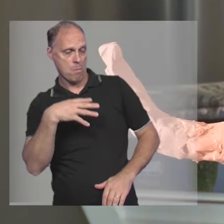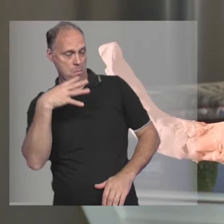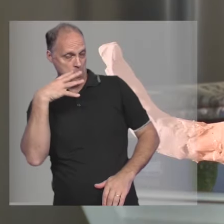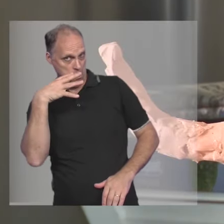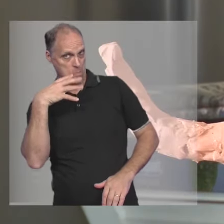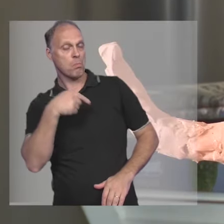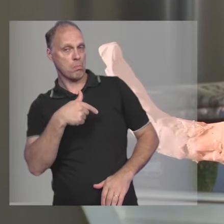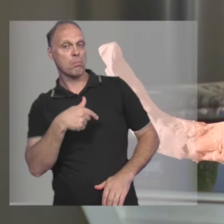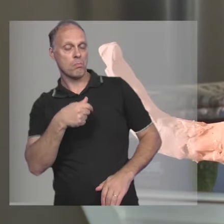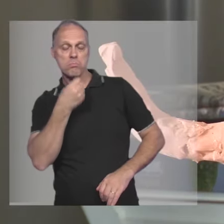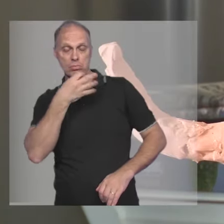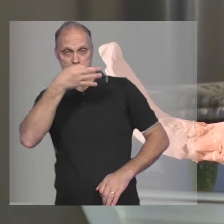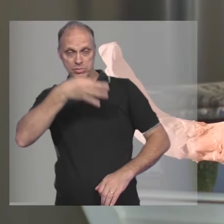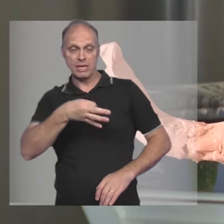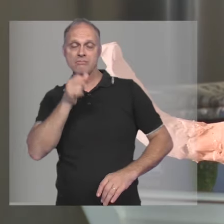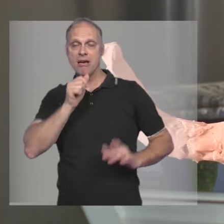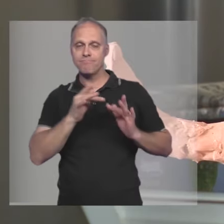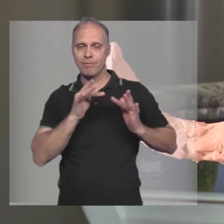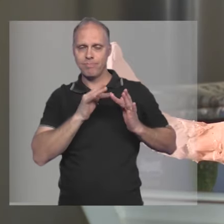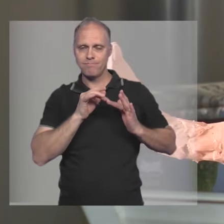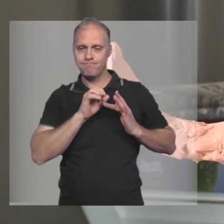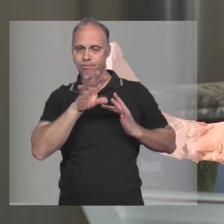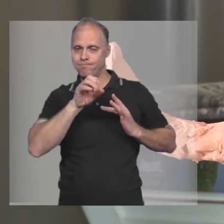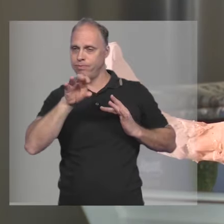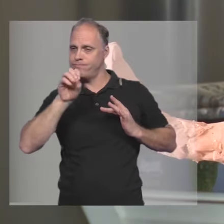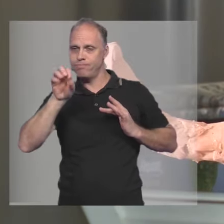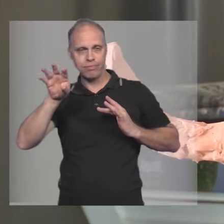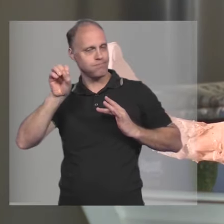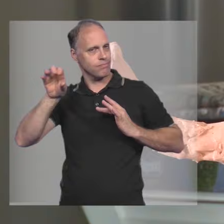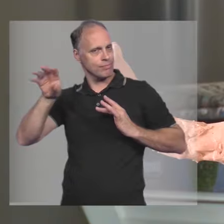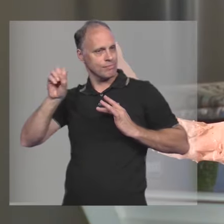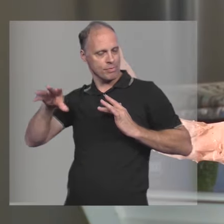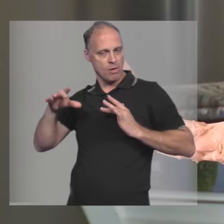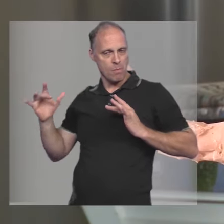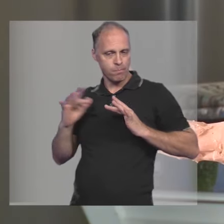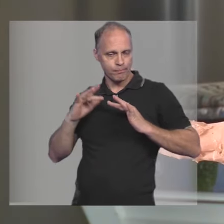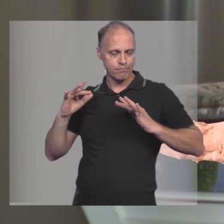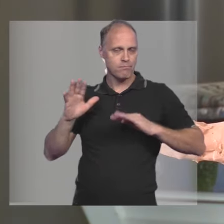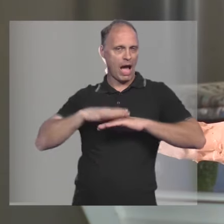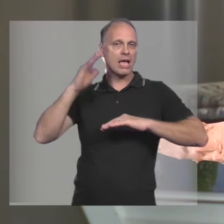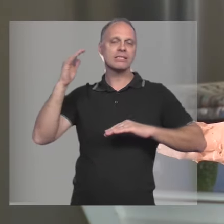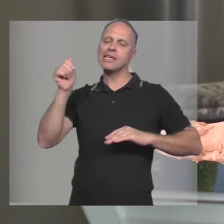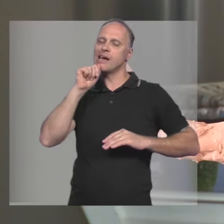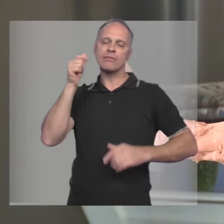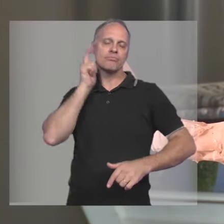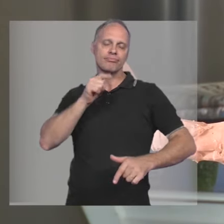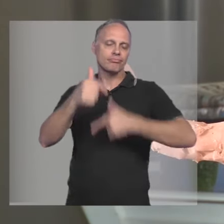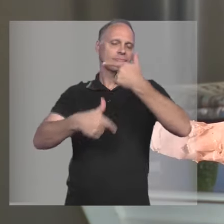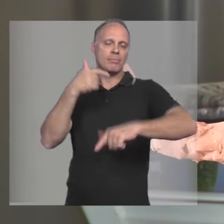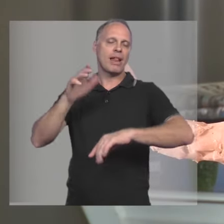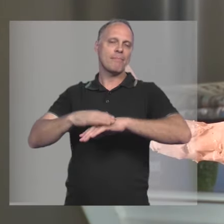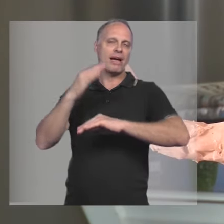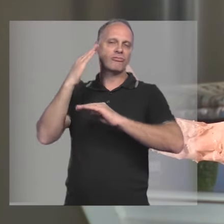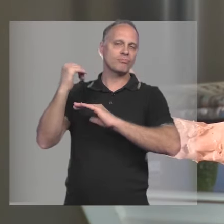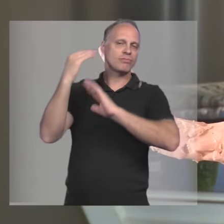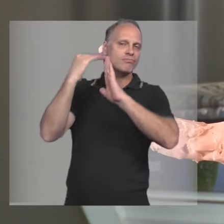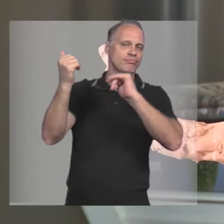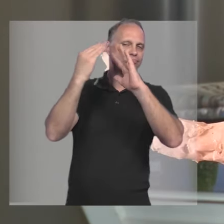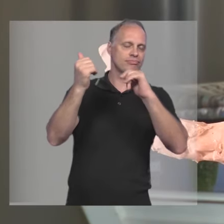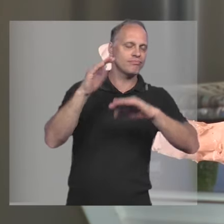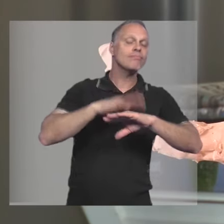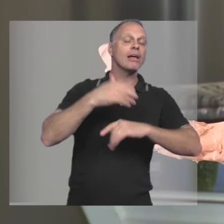E a partir dali os contatos acabaram pipocando e acabou fechando bastante trabalho em função disso, em função